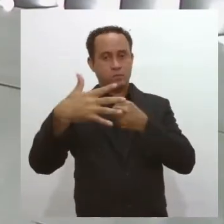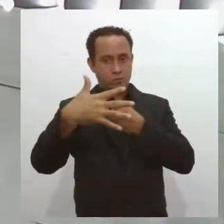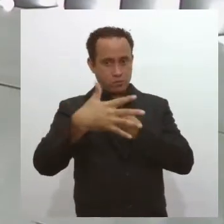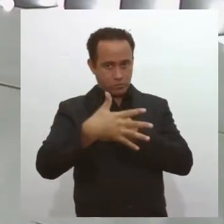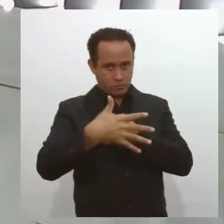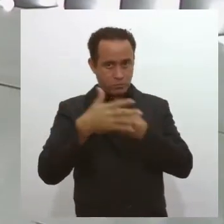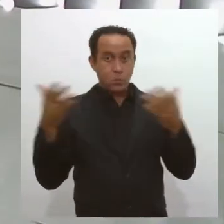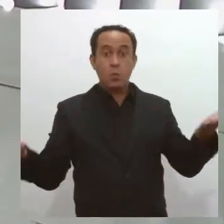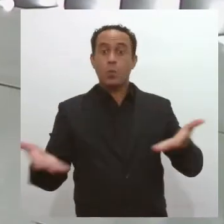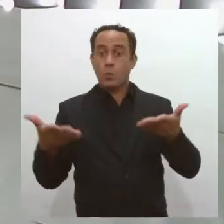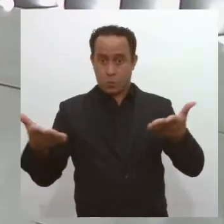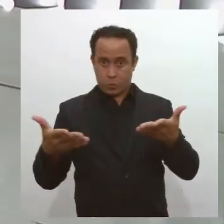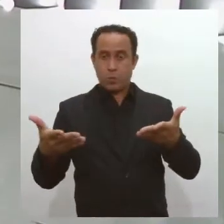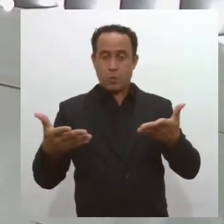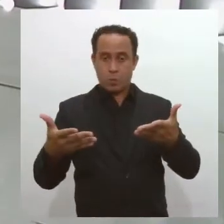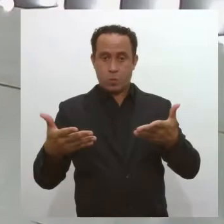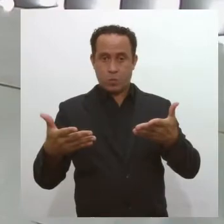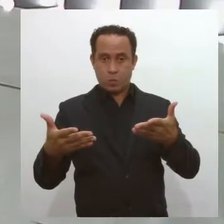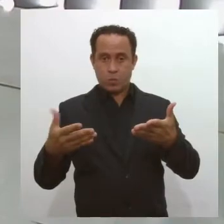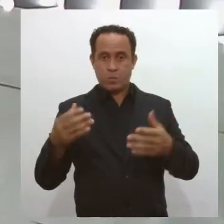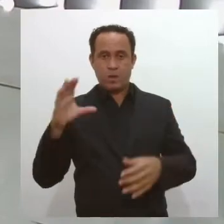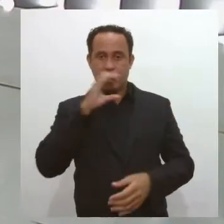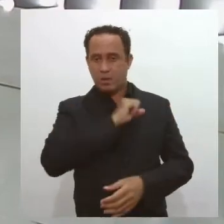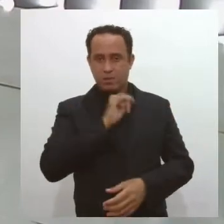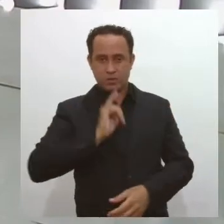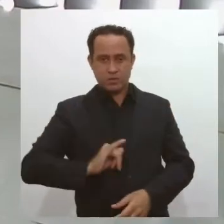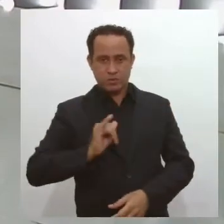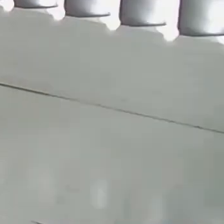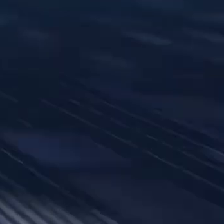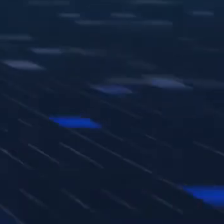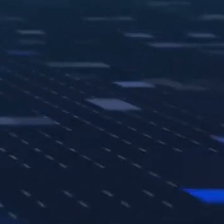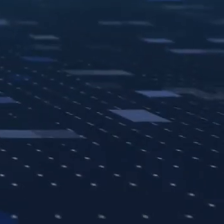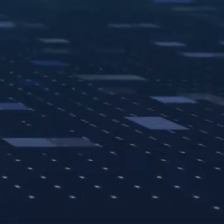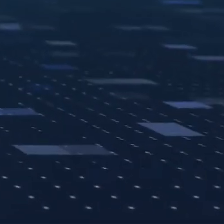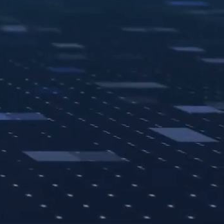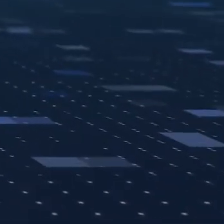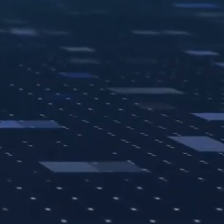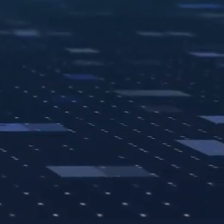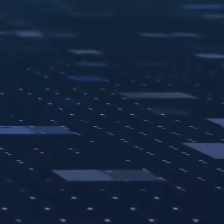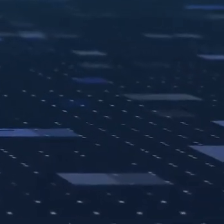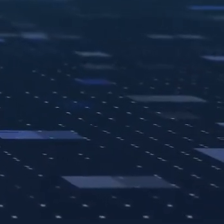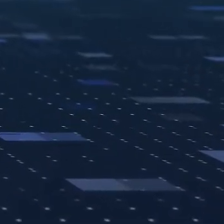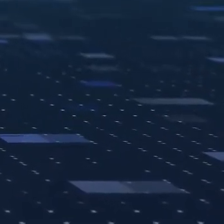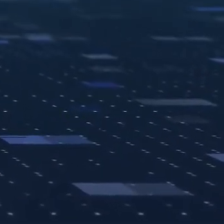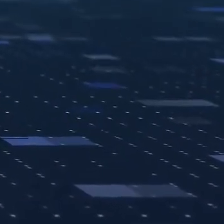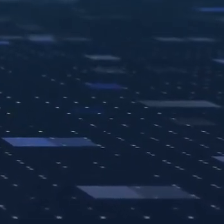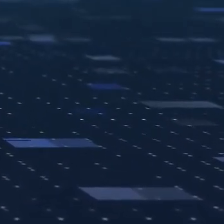dados atualizados aqui no Jornal da Leste. Não sai daí, a gente volta já.